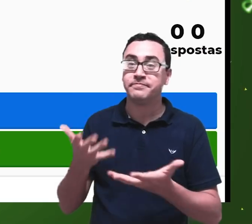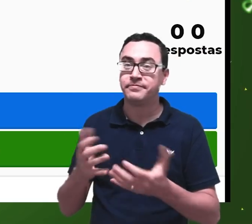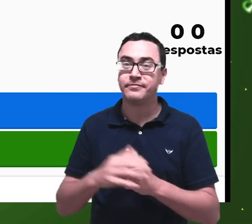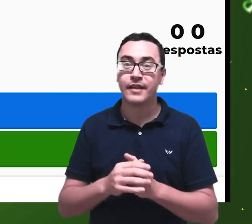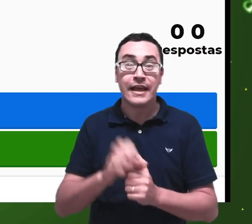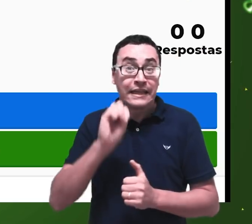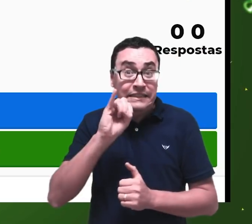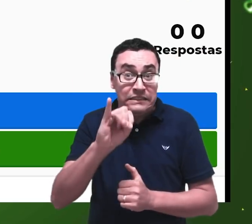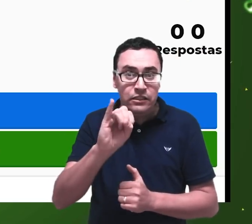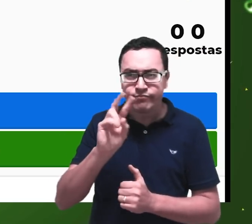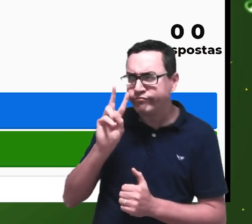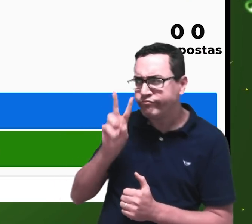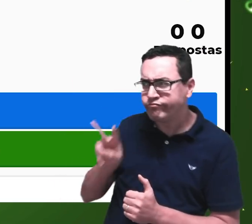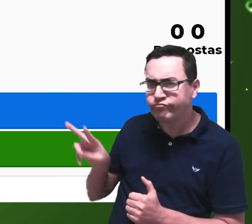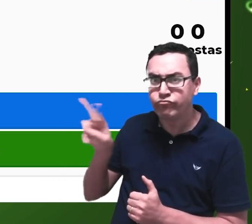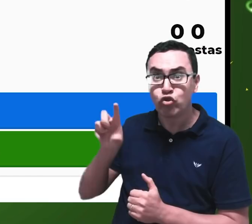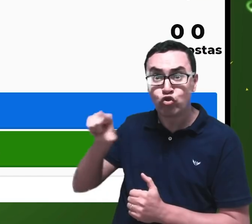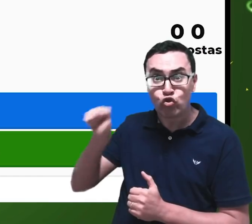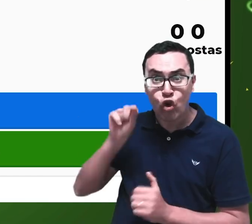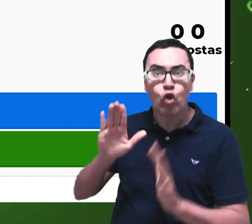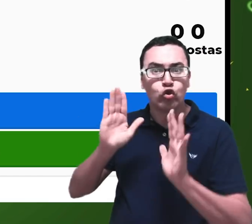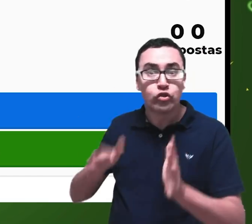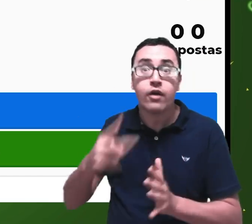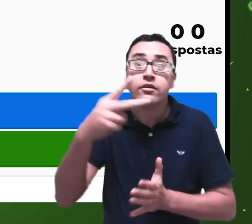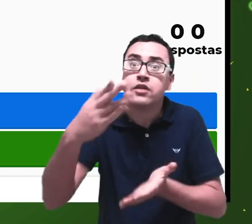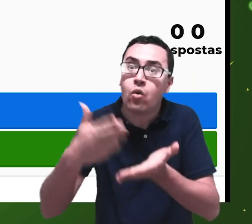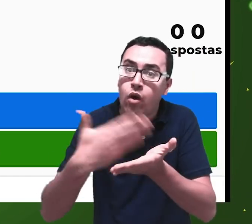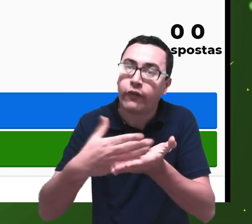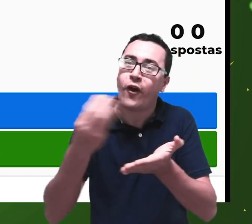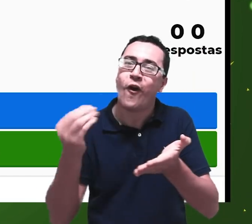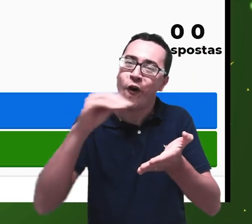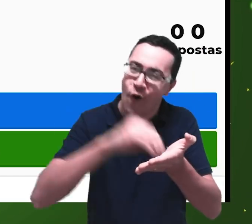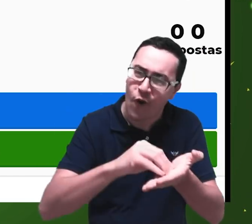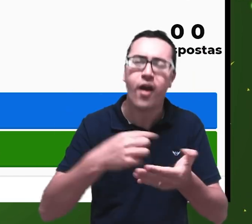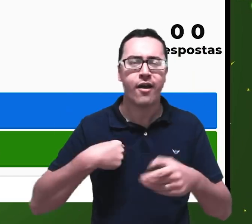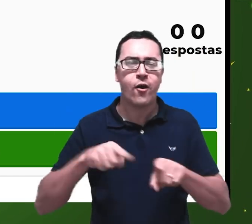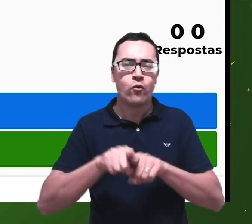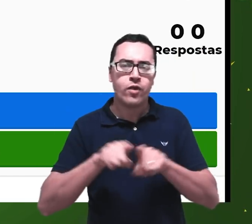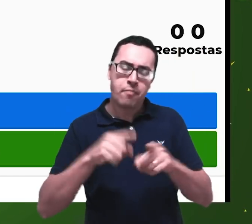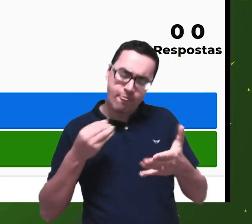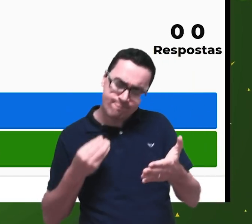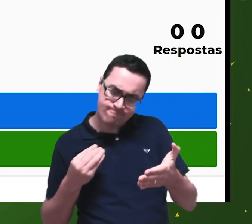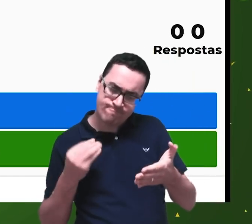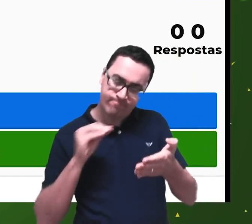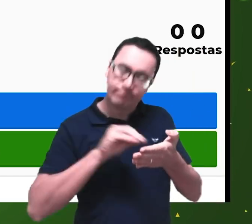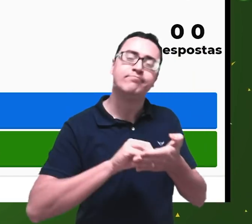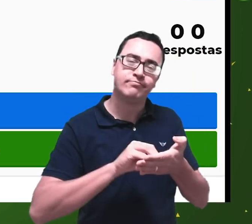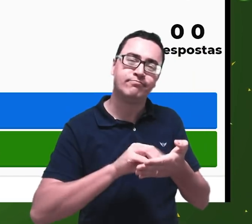Se você já escolheu, anote aí no seu caderno. Eu já escolhi minha resposta, já vou anotar.